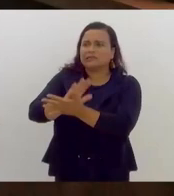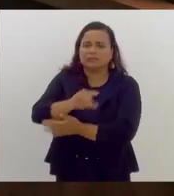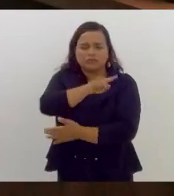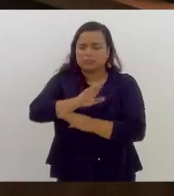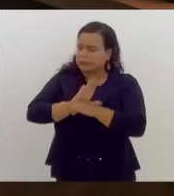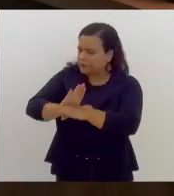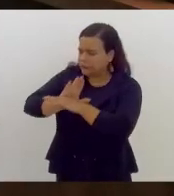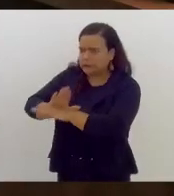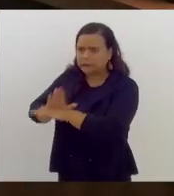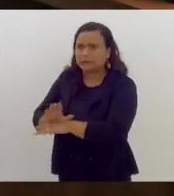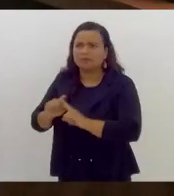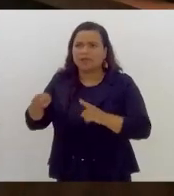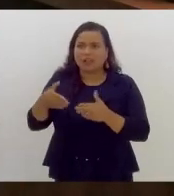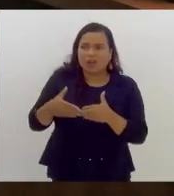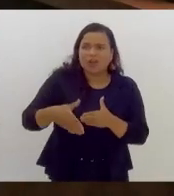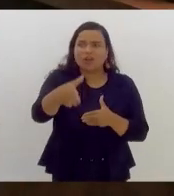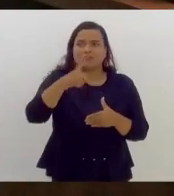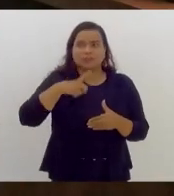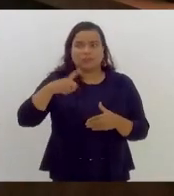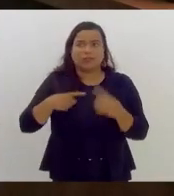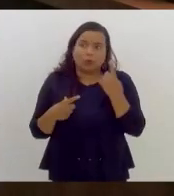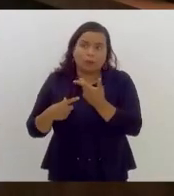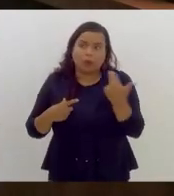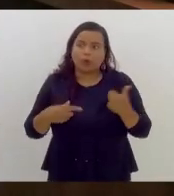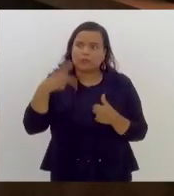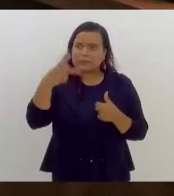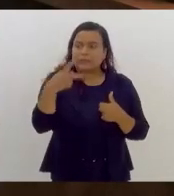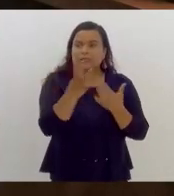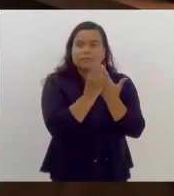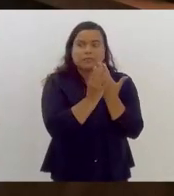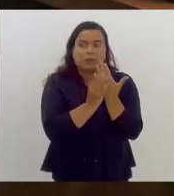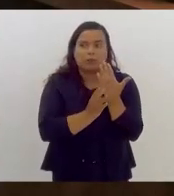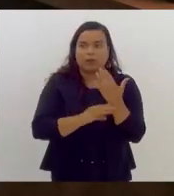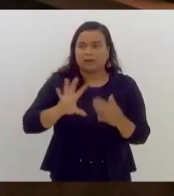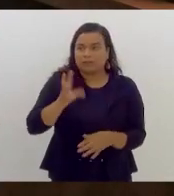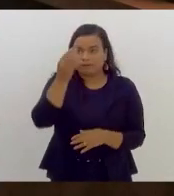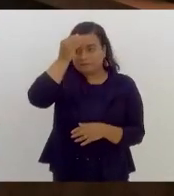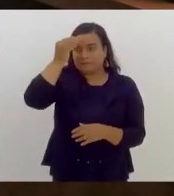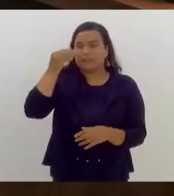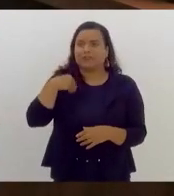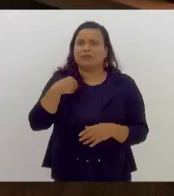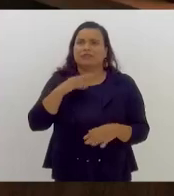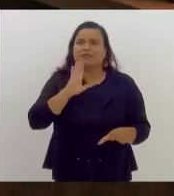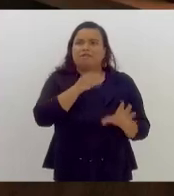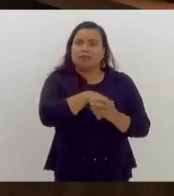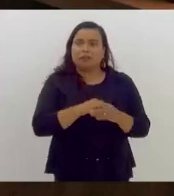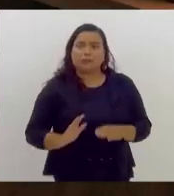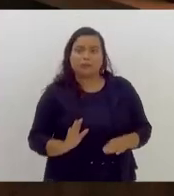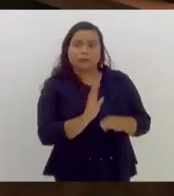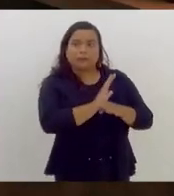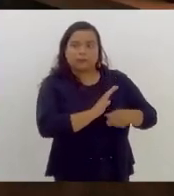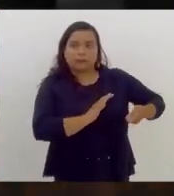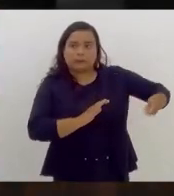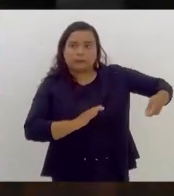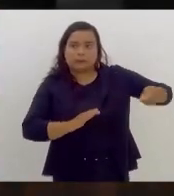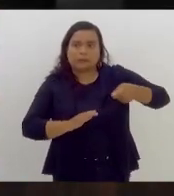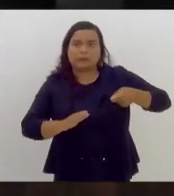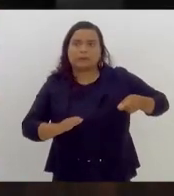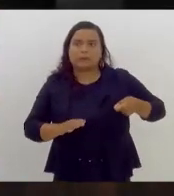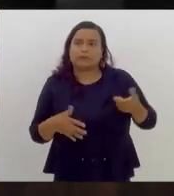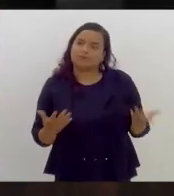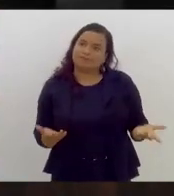o senhor vai ter um resvalo na sua biografia, votando a favor dos fortes e opressores.